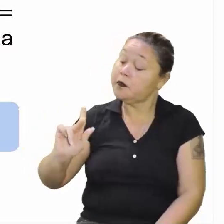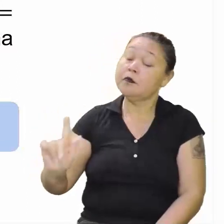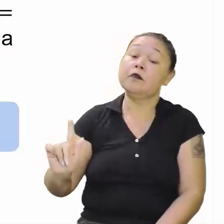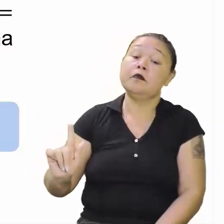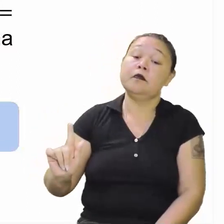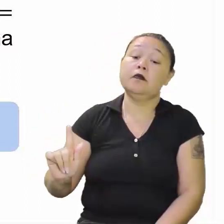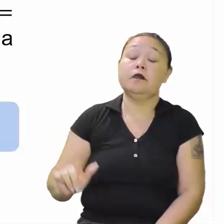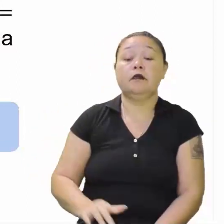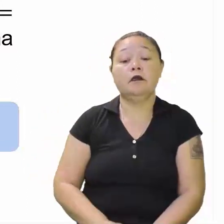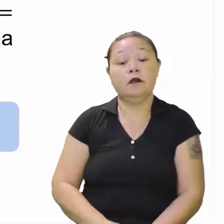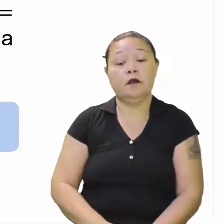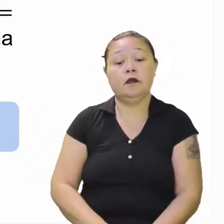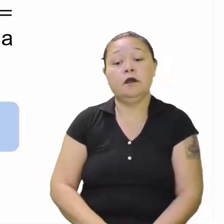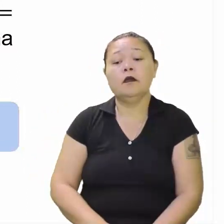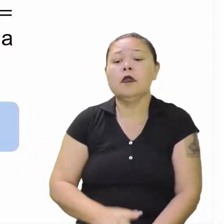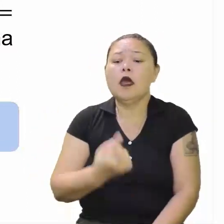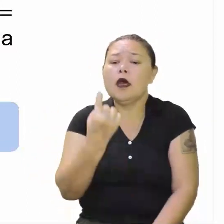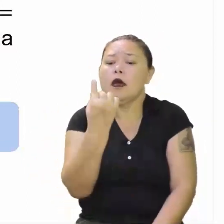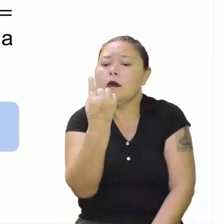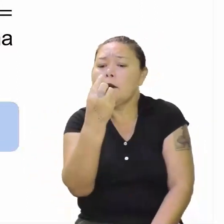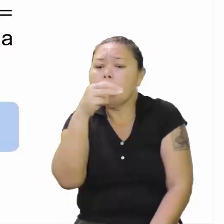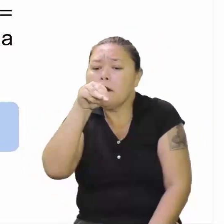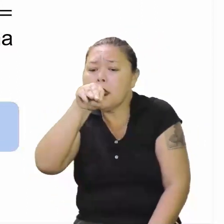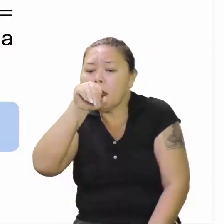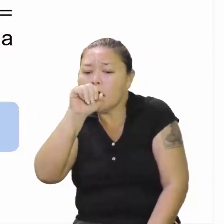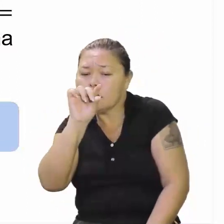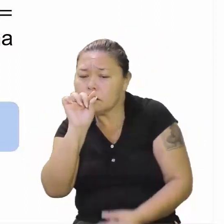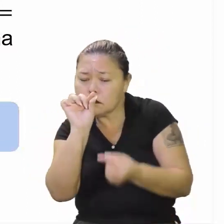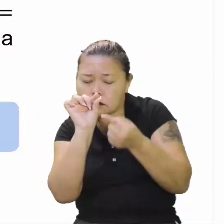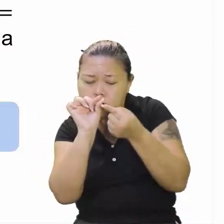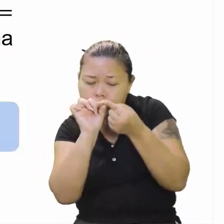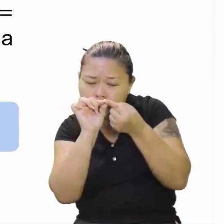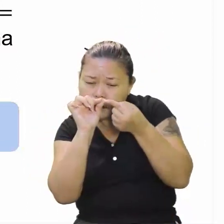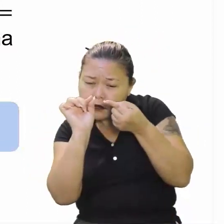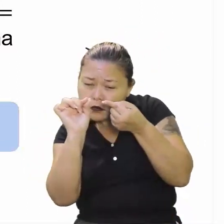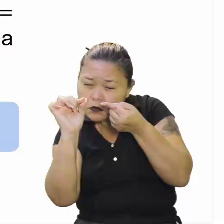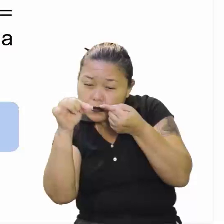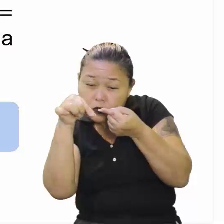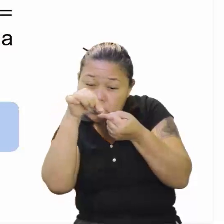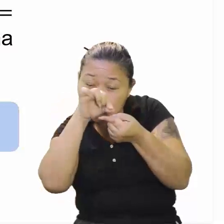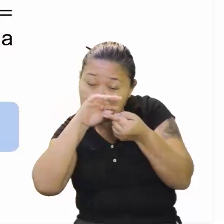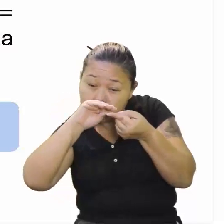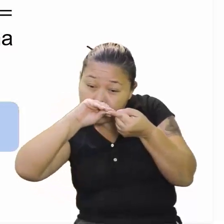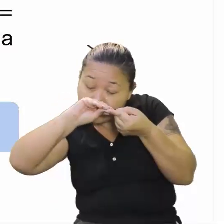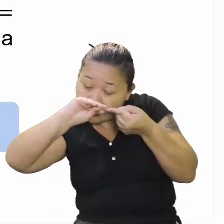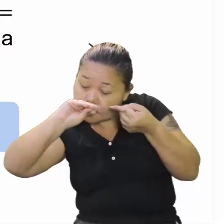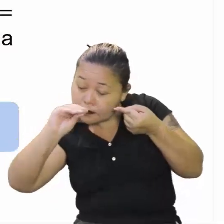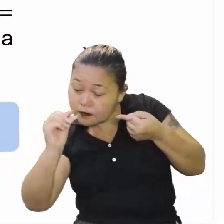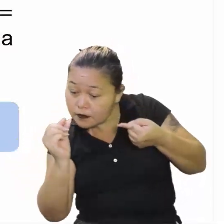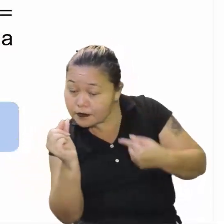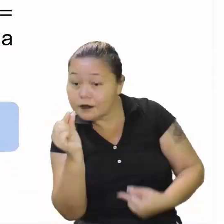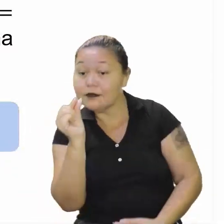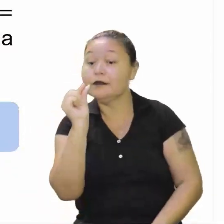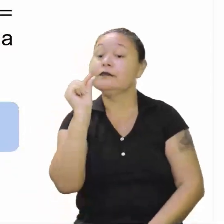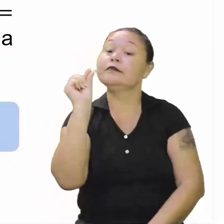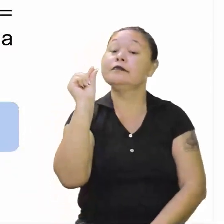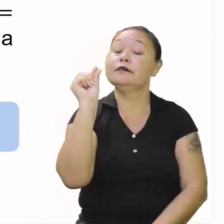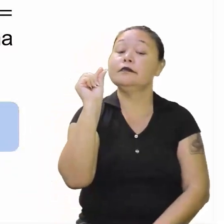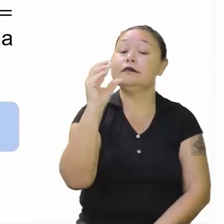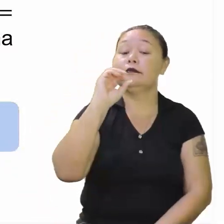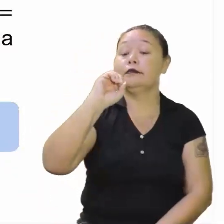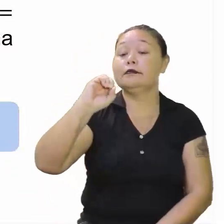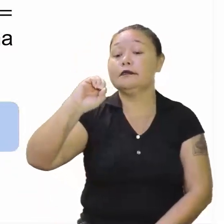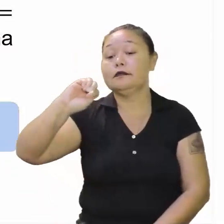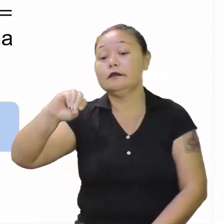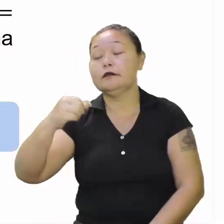é a milésima parte, você pega 1000 partes, tira uma parte dela, que é